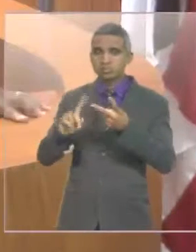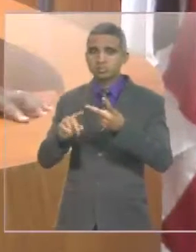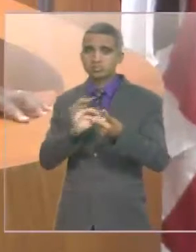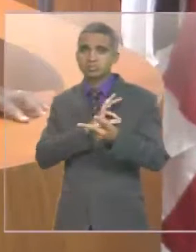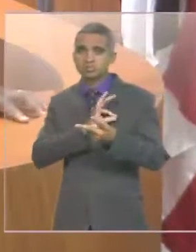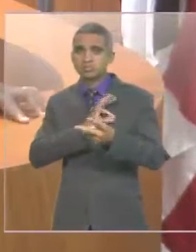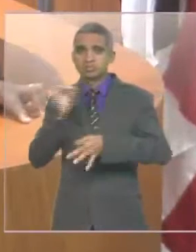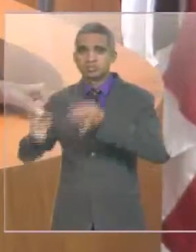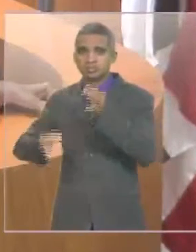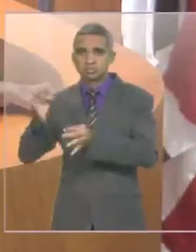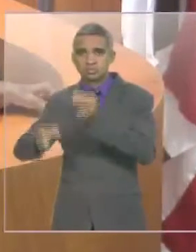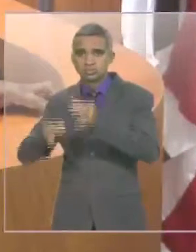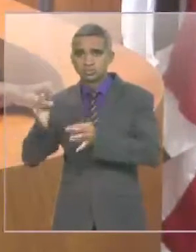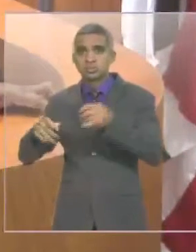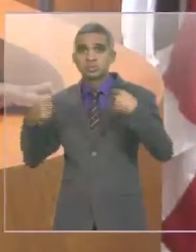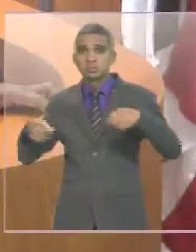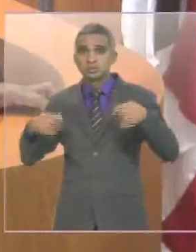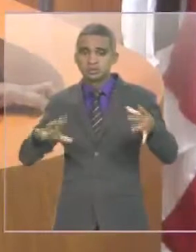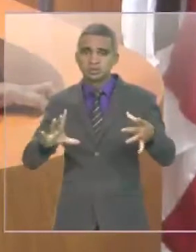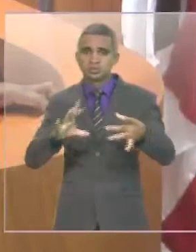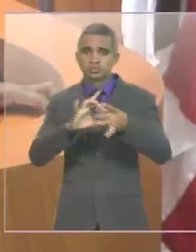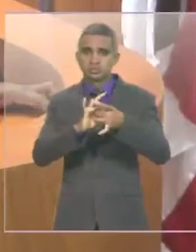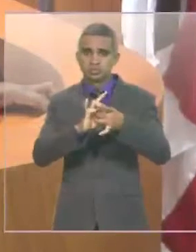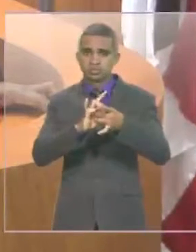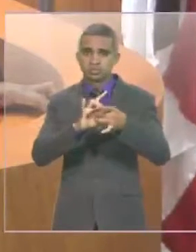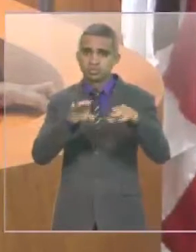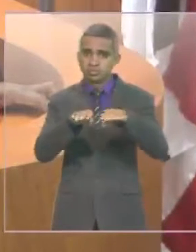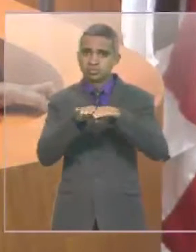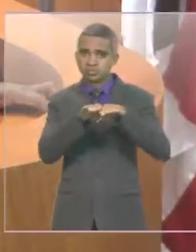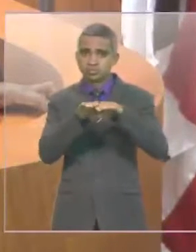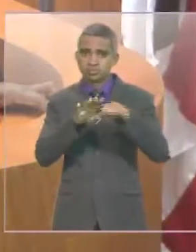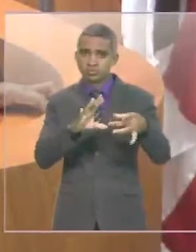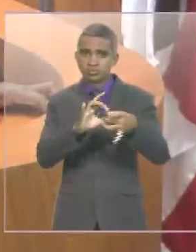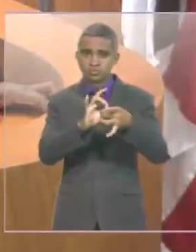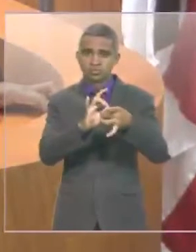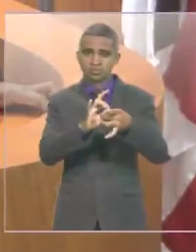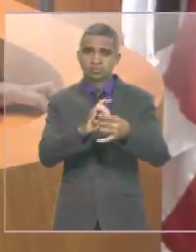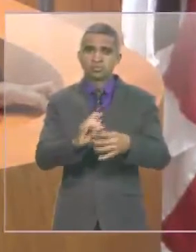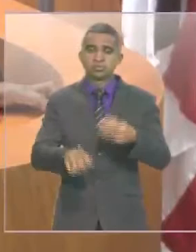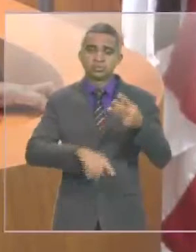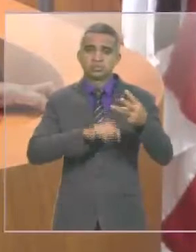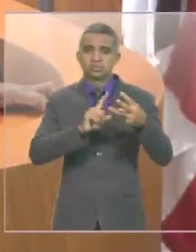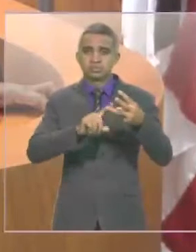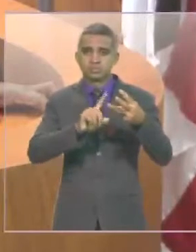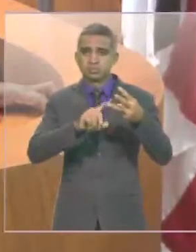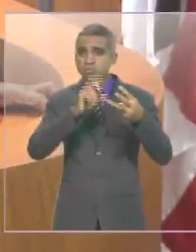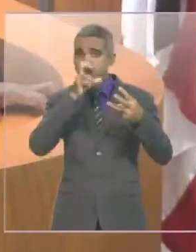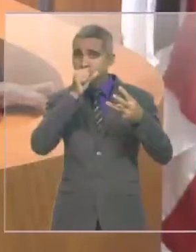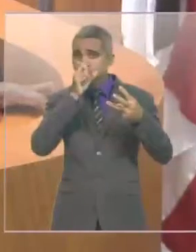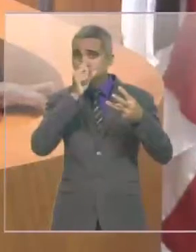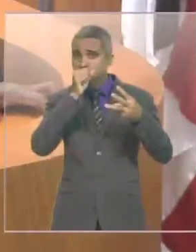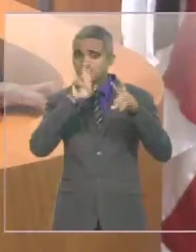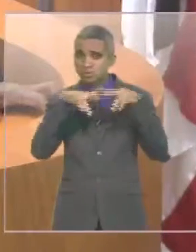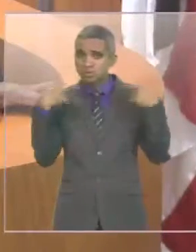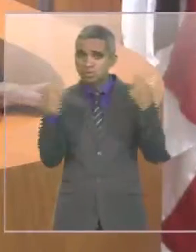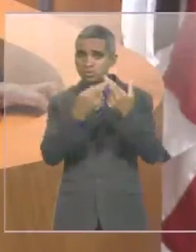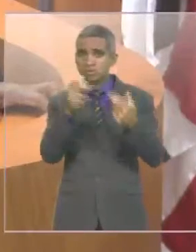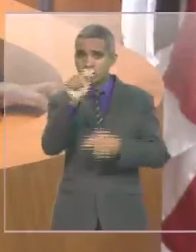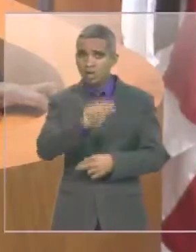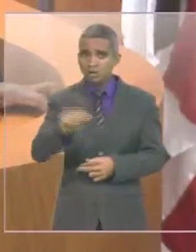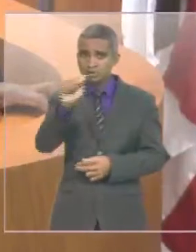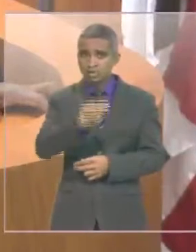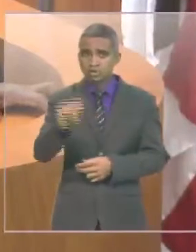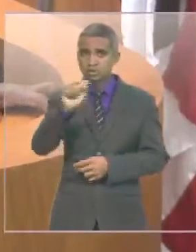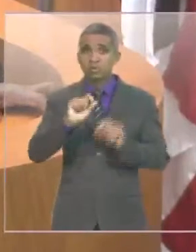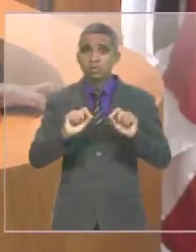polícia três que no sábado 11 12 tem estados pela união das associações foi o fim do